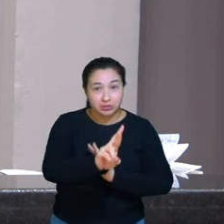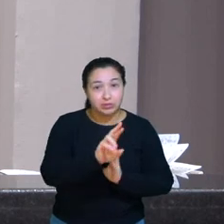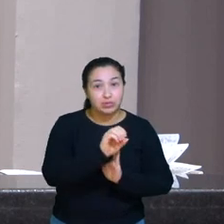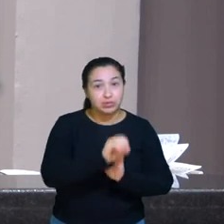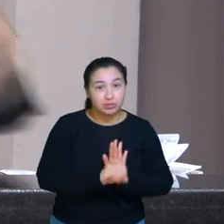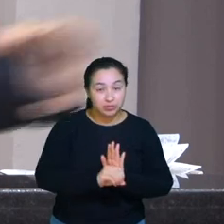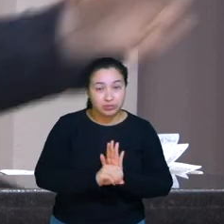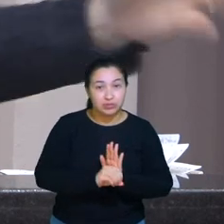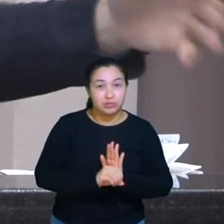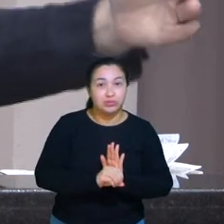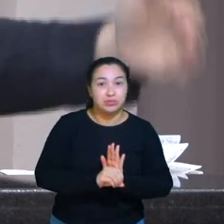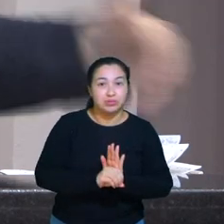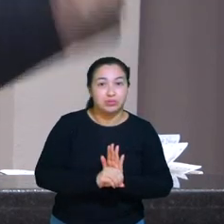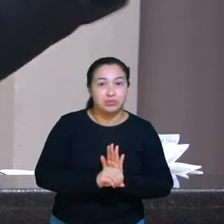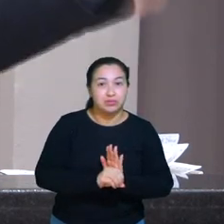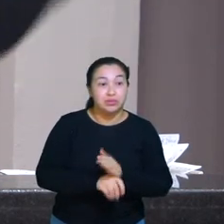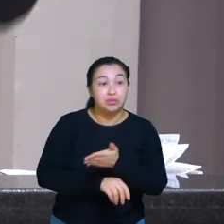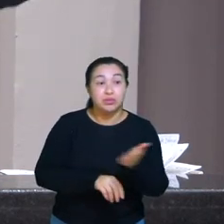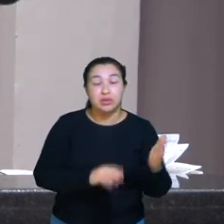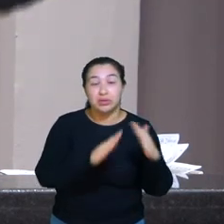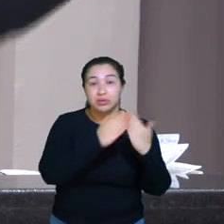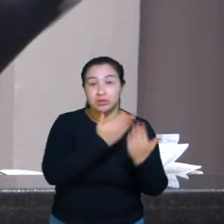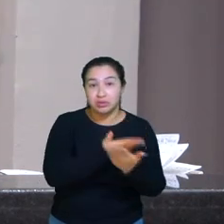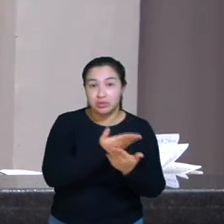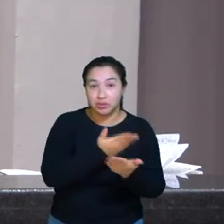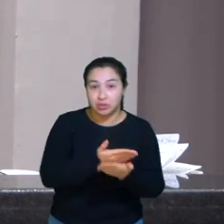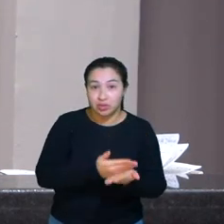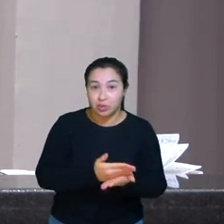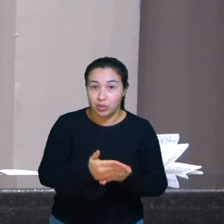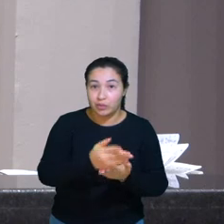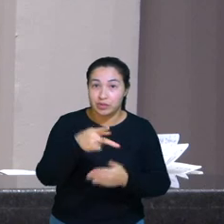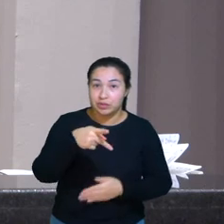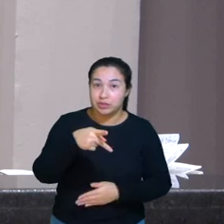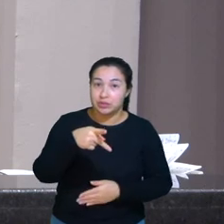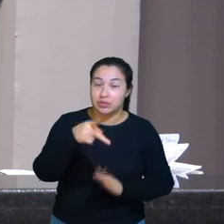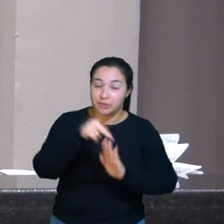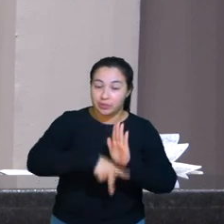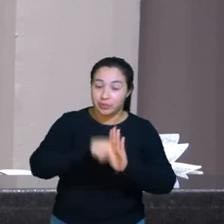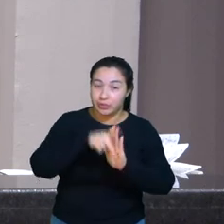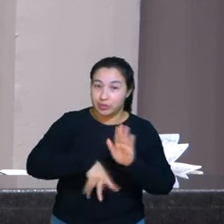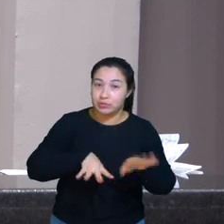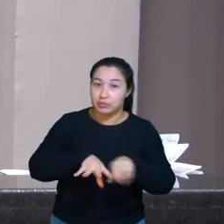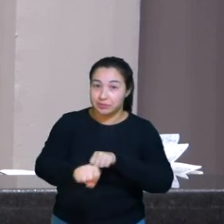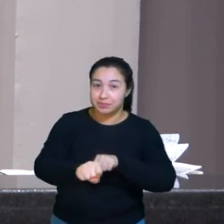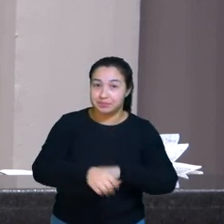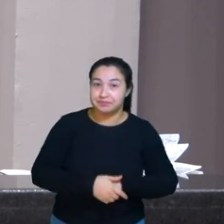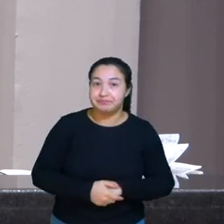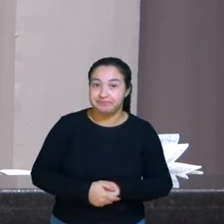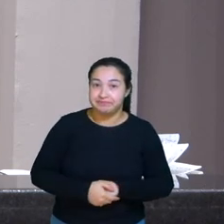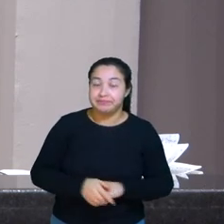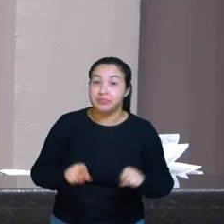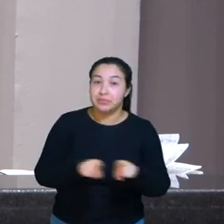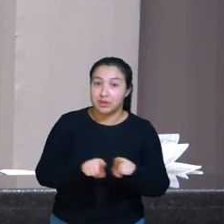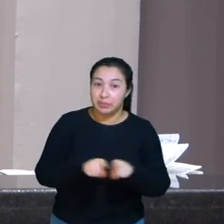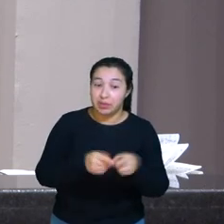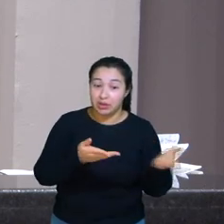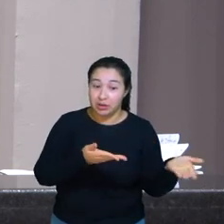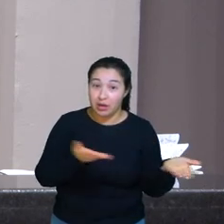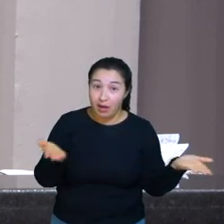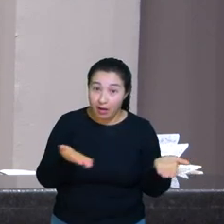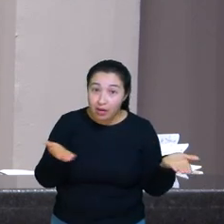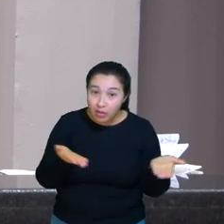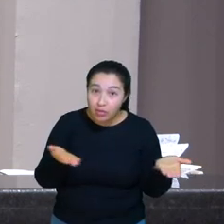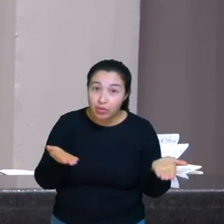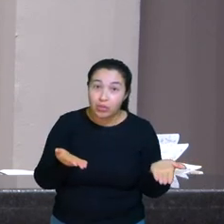d um dim para que essas escolas possam entrar nesse programa de formação e também esta semana hein secretários